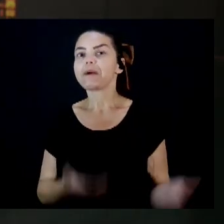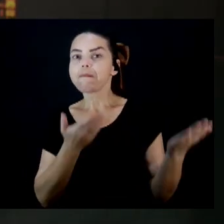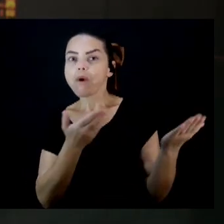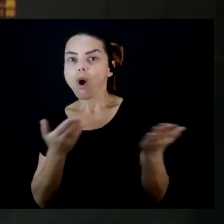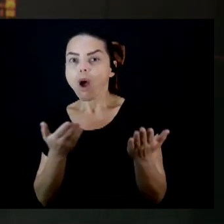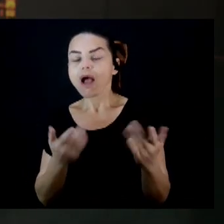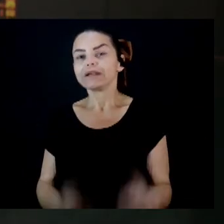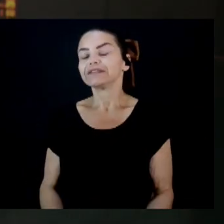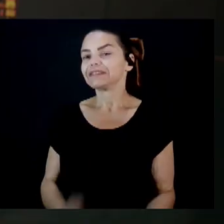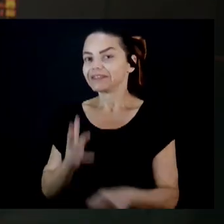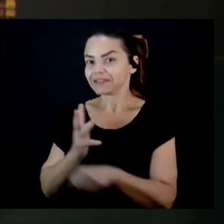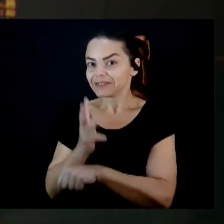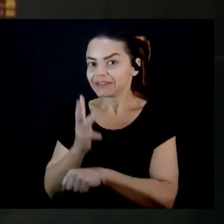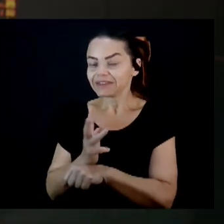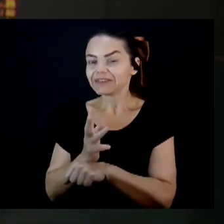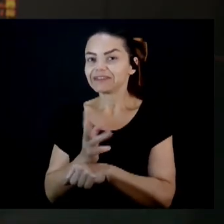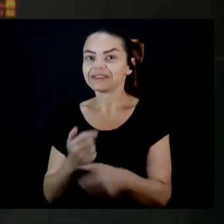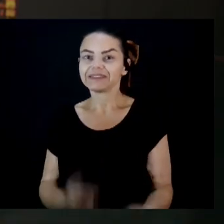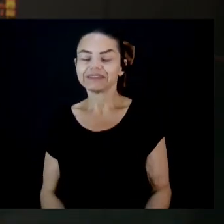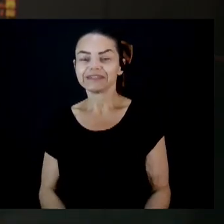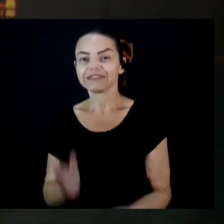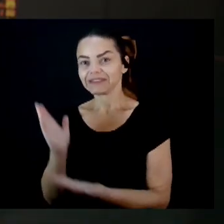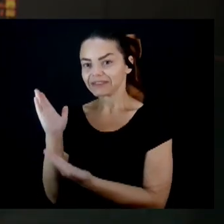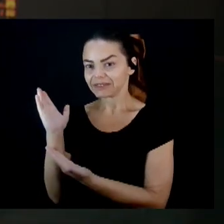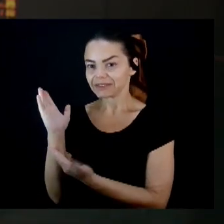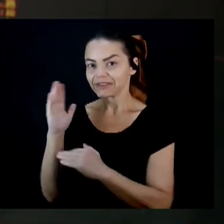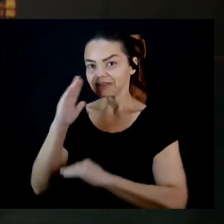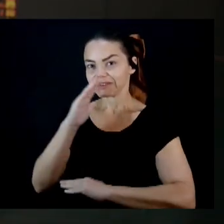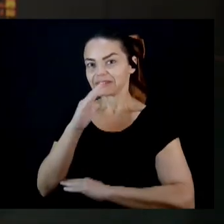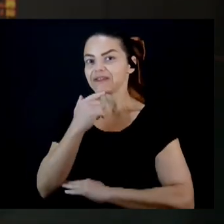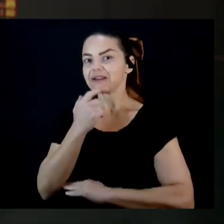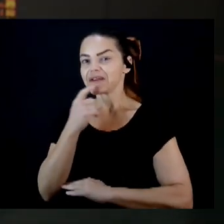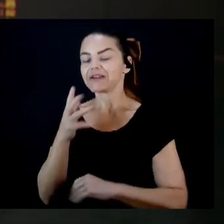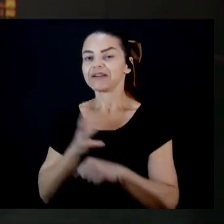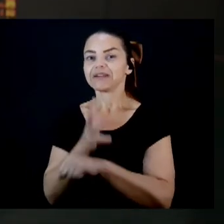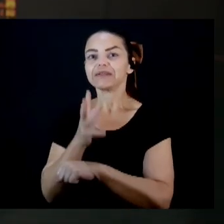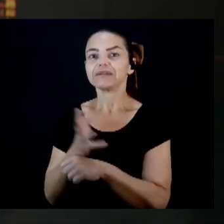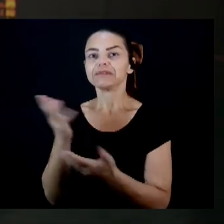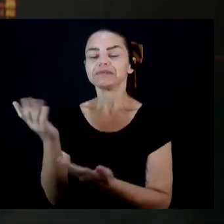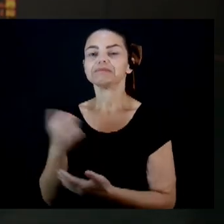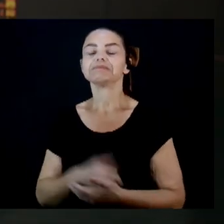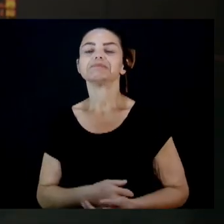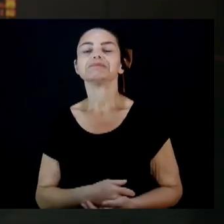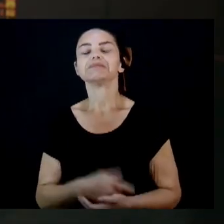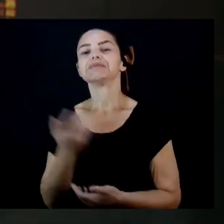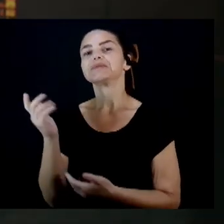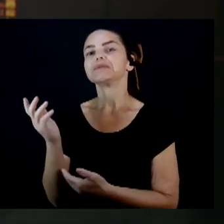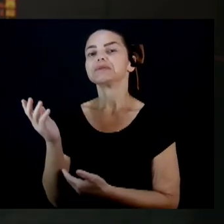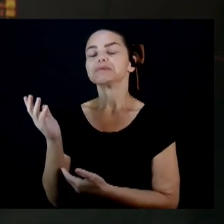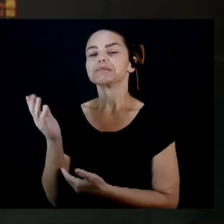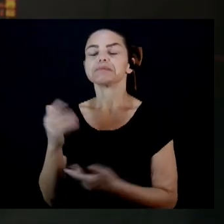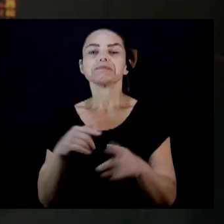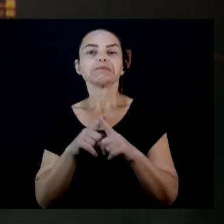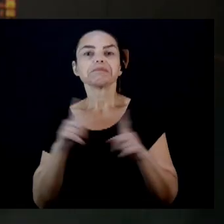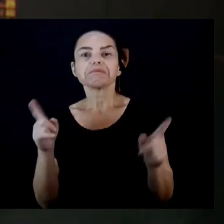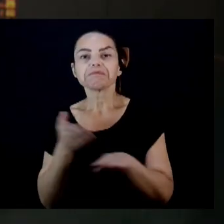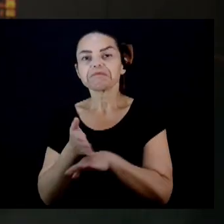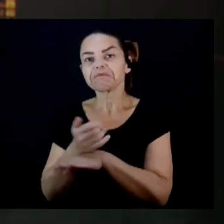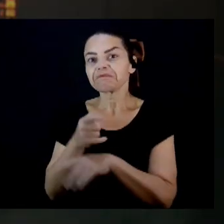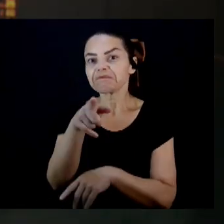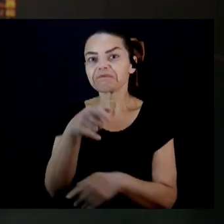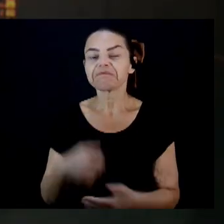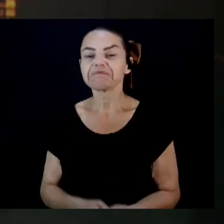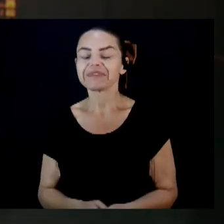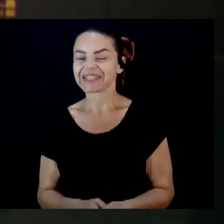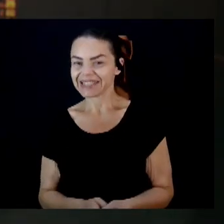TV Câmara Campinas é o 19 97829 3776. Mas antes, nós vamos dar um giro